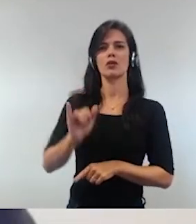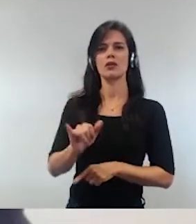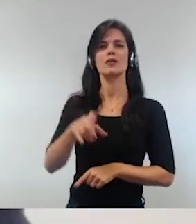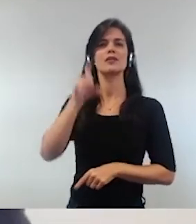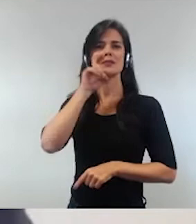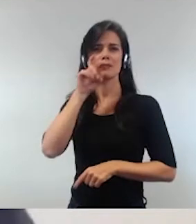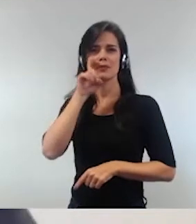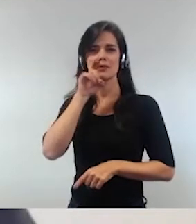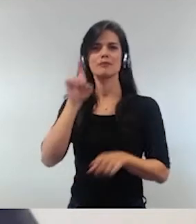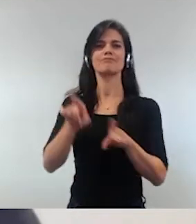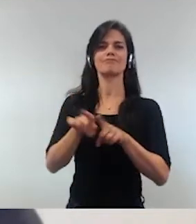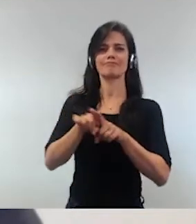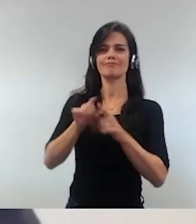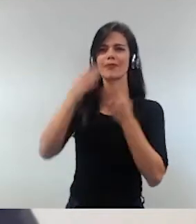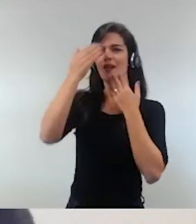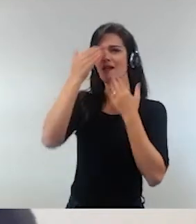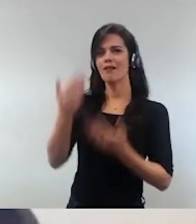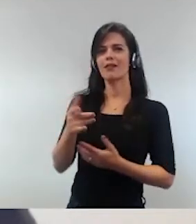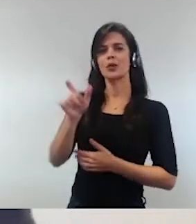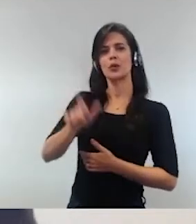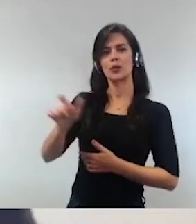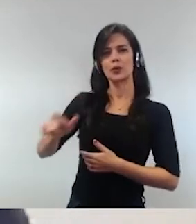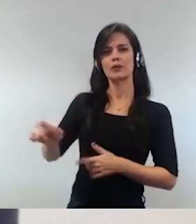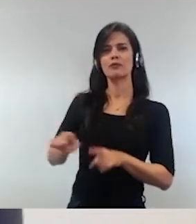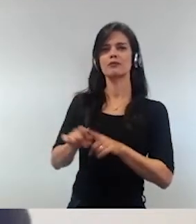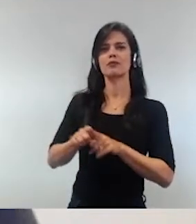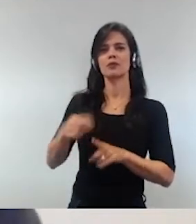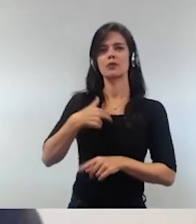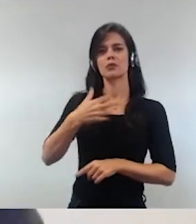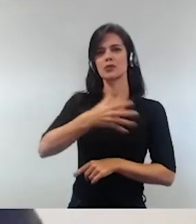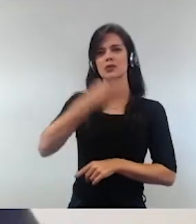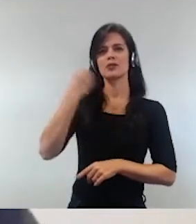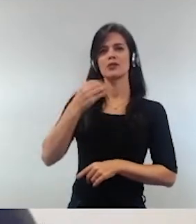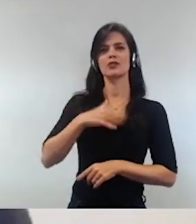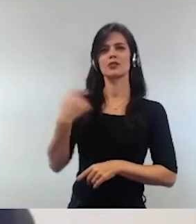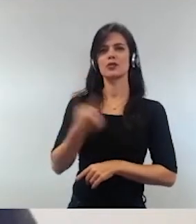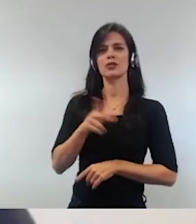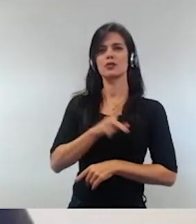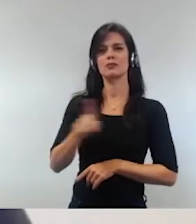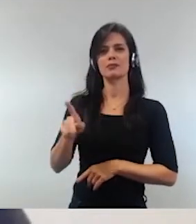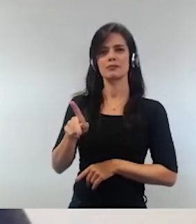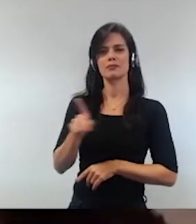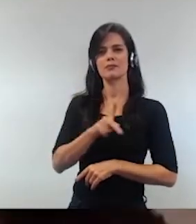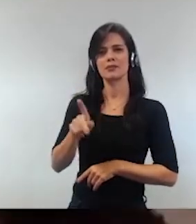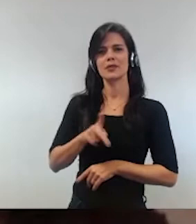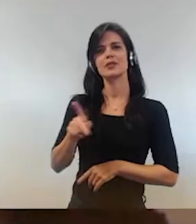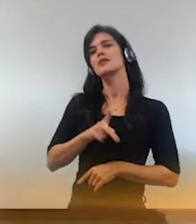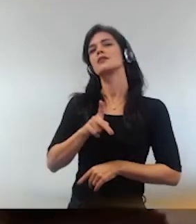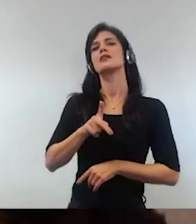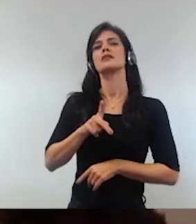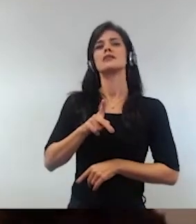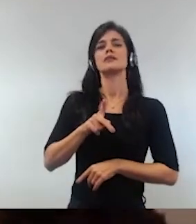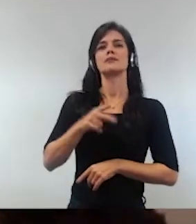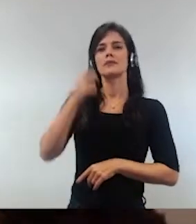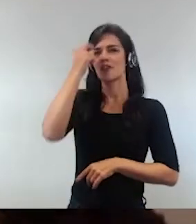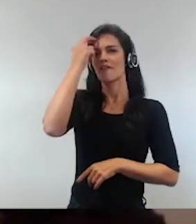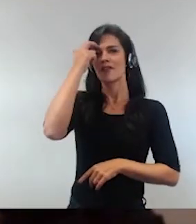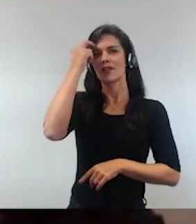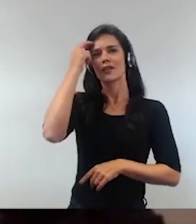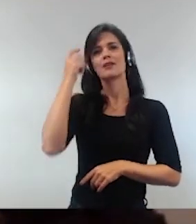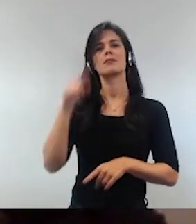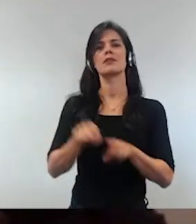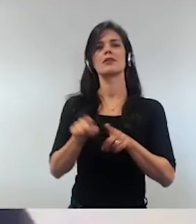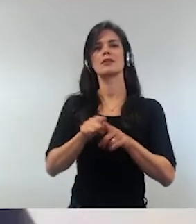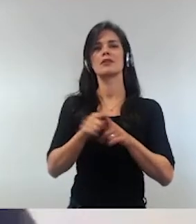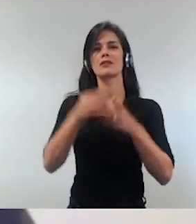Simonetti, e não podemos deixar também de mencionar aqui o nosso presidente, Felipe Santa Cruz. E saudar todos os meus